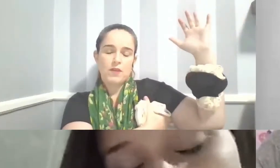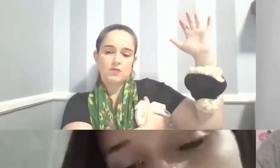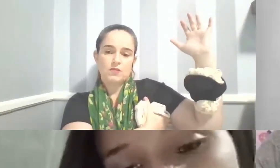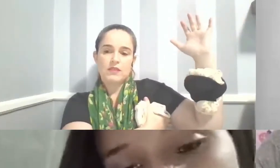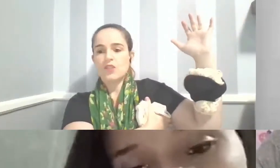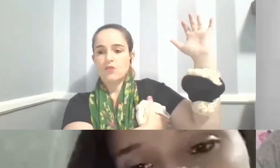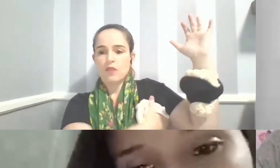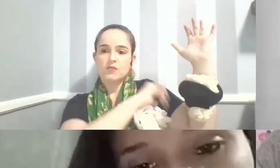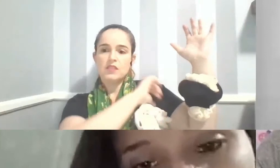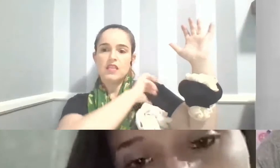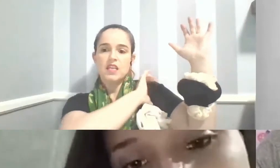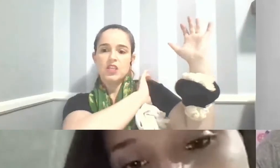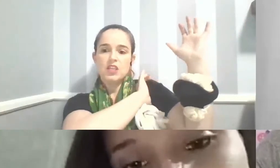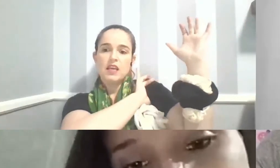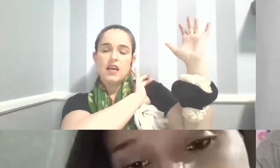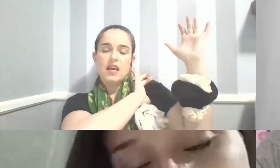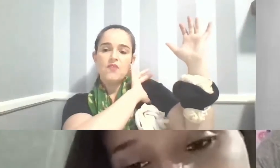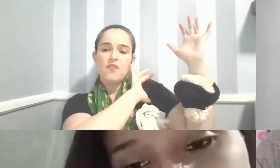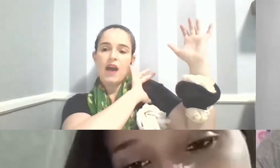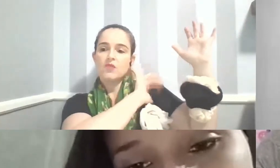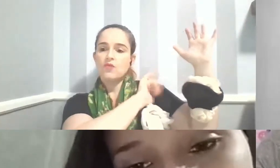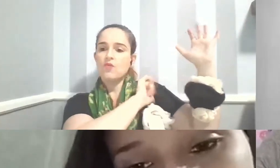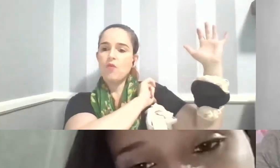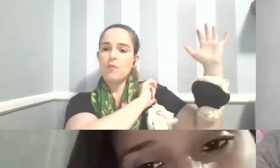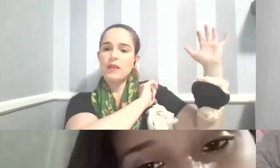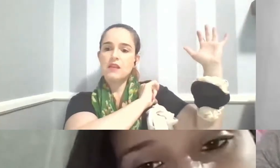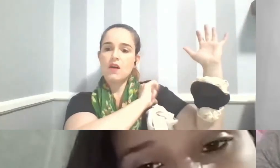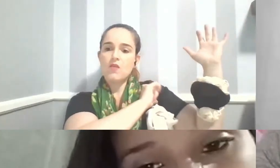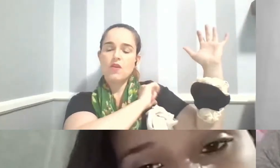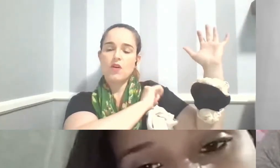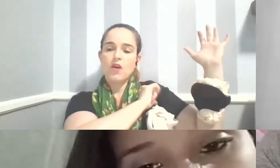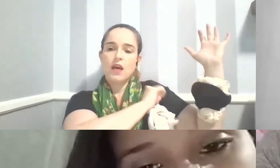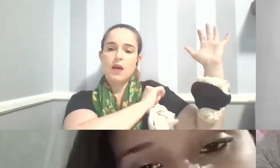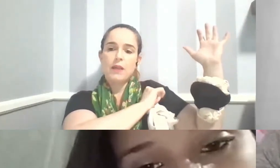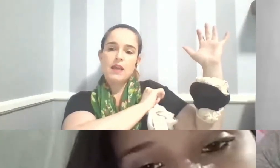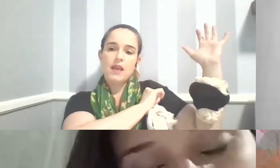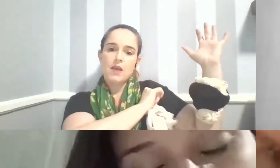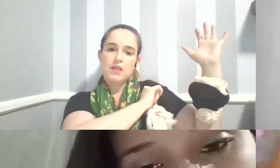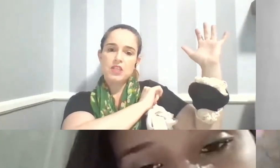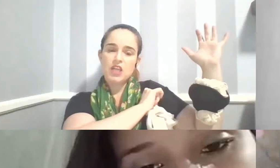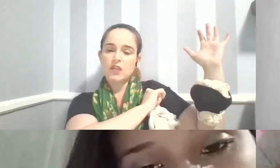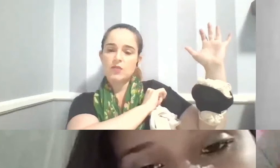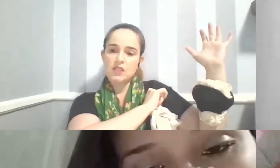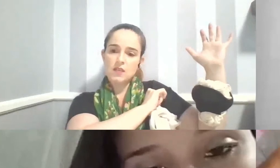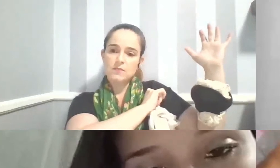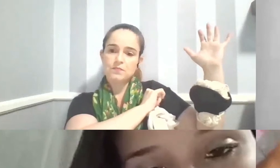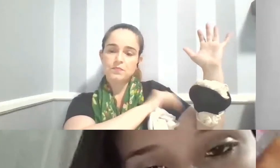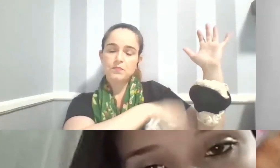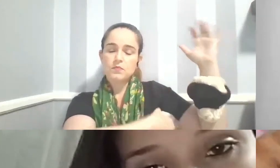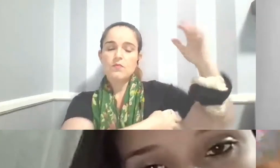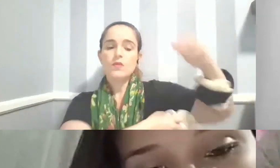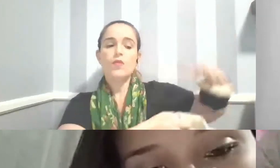um pano na articulação seguinte e faço uma compressão. Para quê? Para a gente